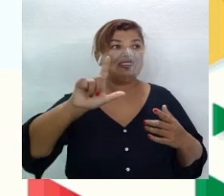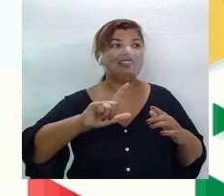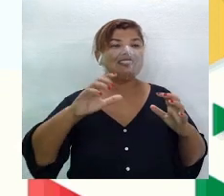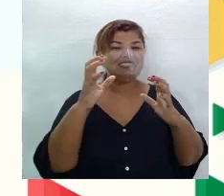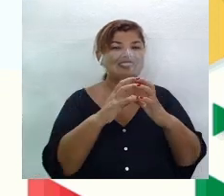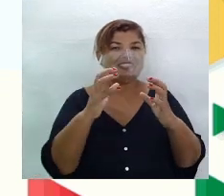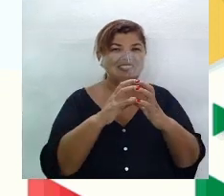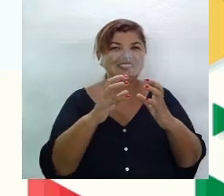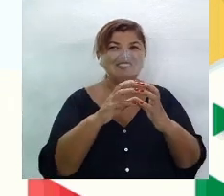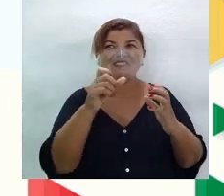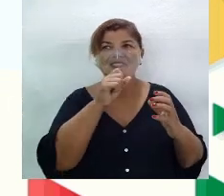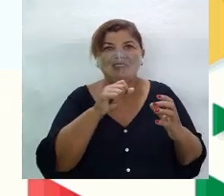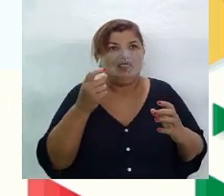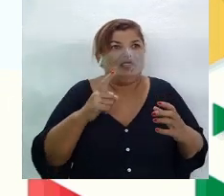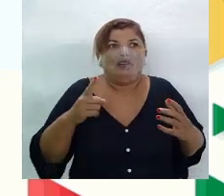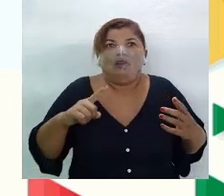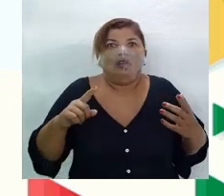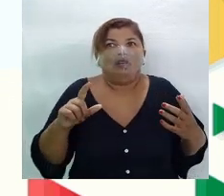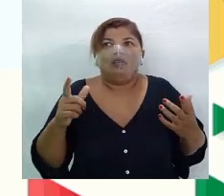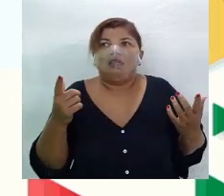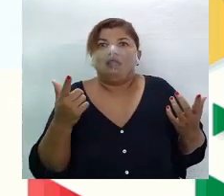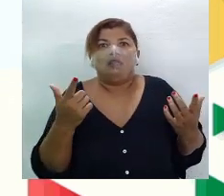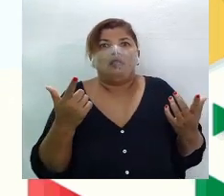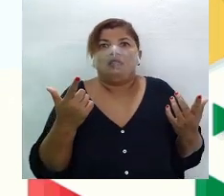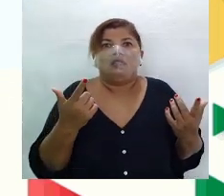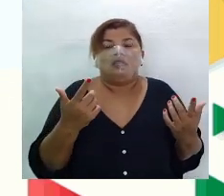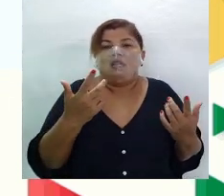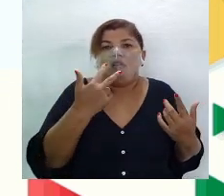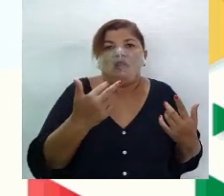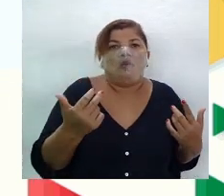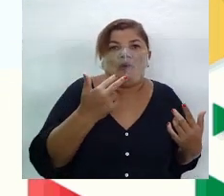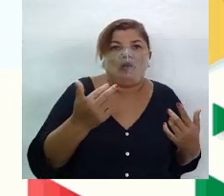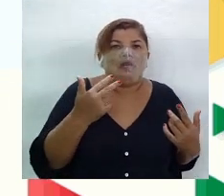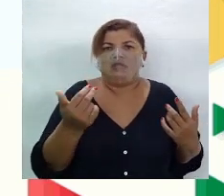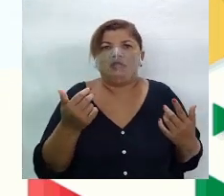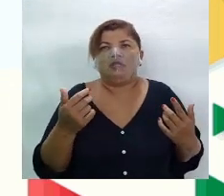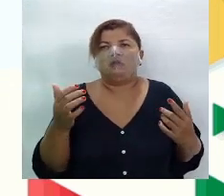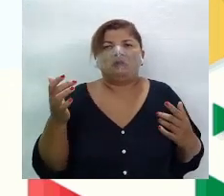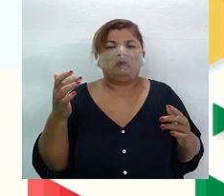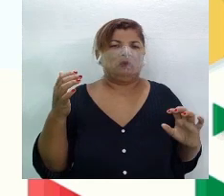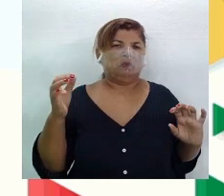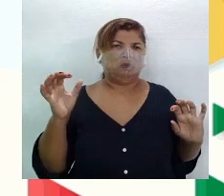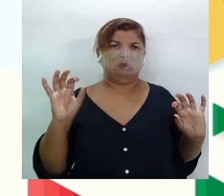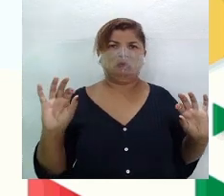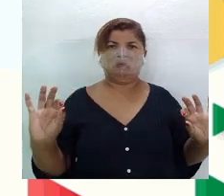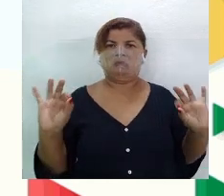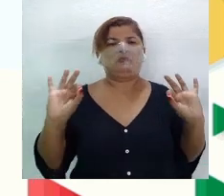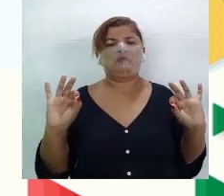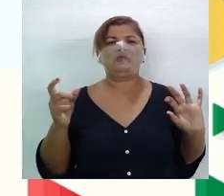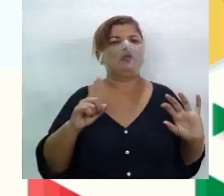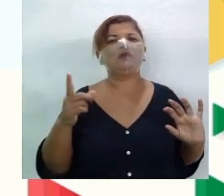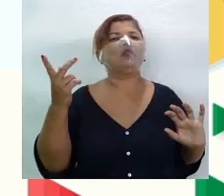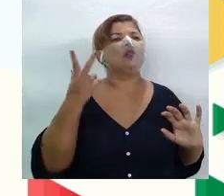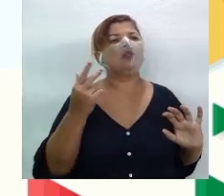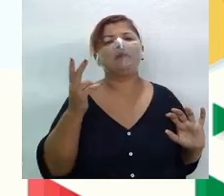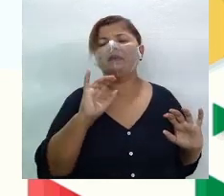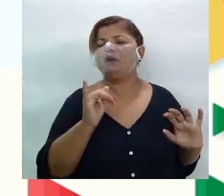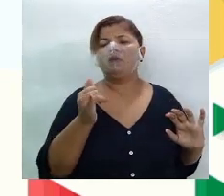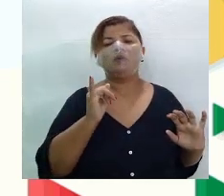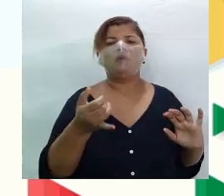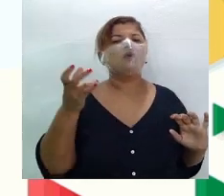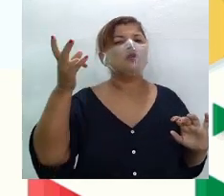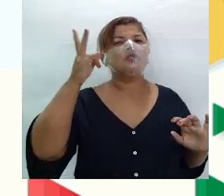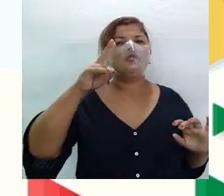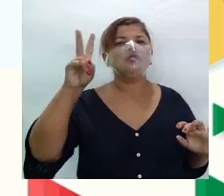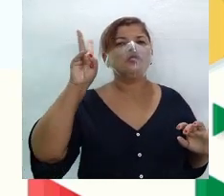linguagem erudita, não é uma linguagem rebuscada, não, é uma linguagem oral. É a contação de histórias mesmo. É a contação